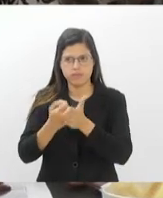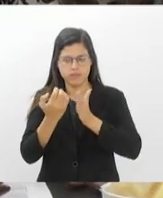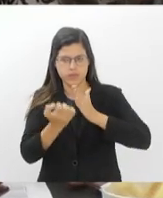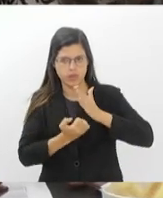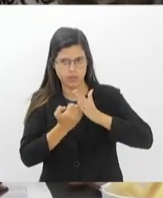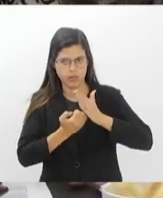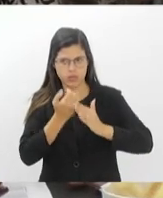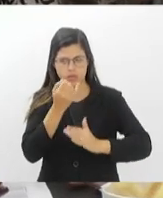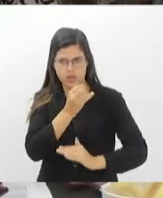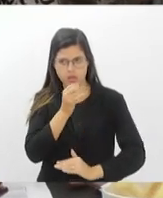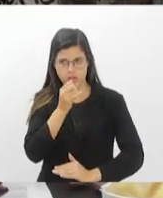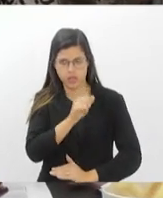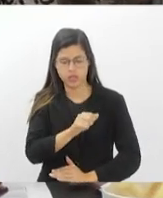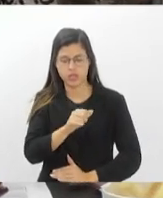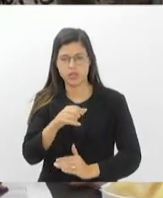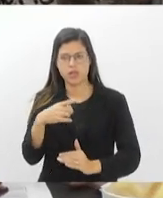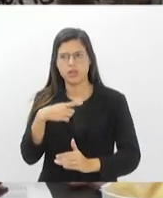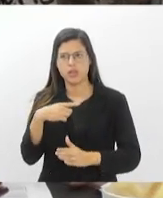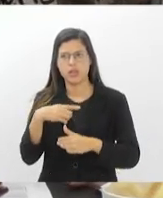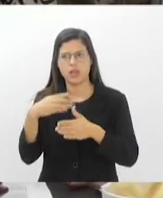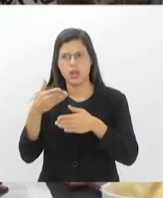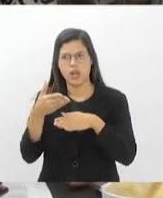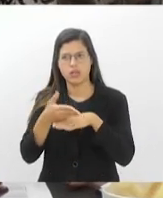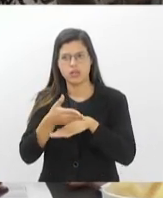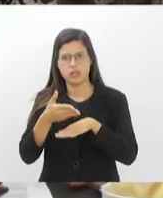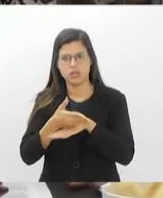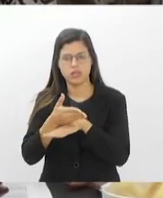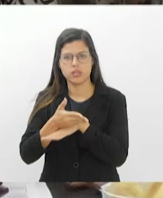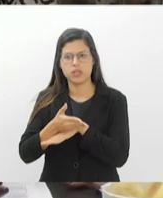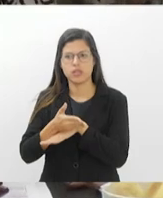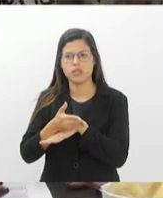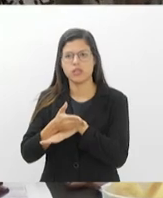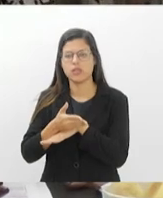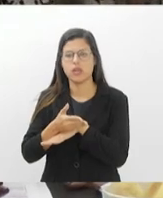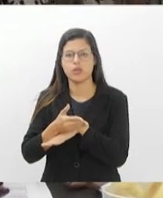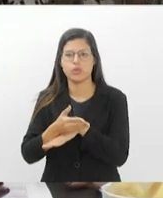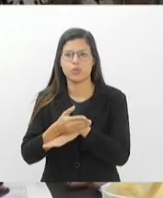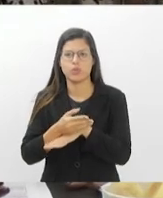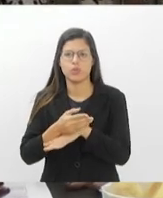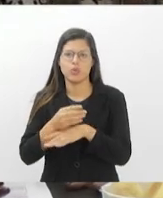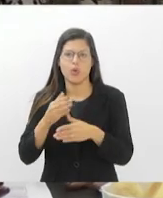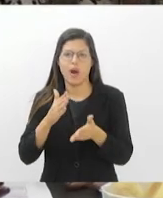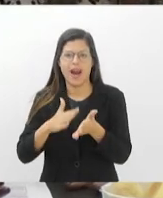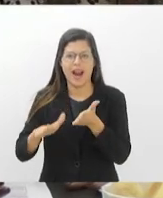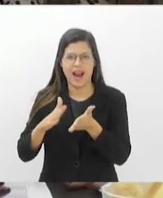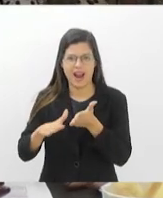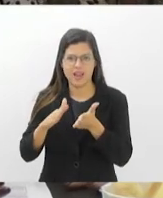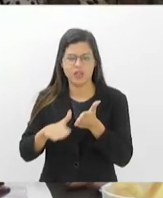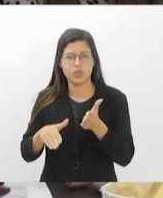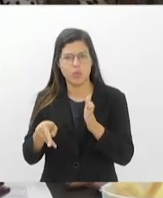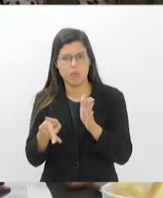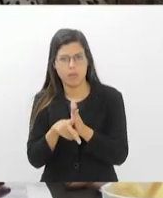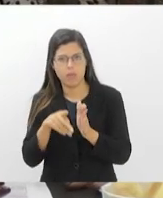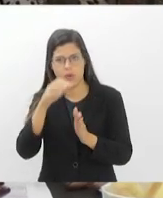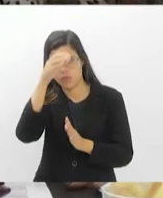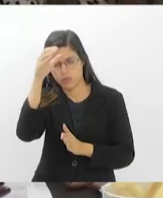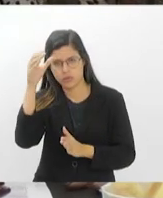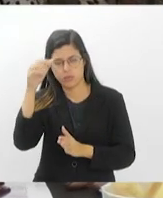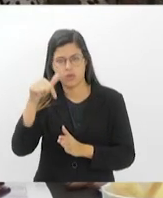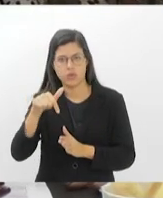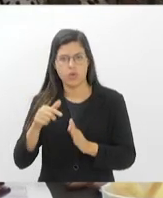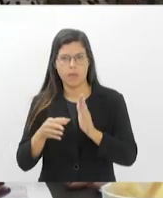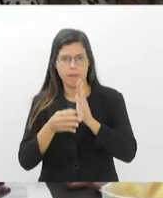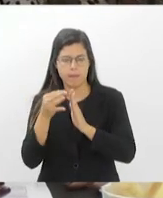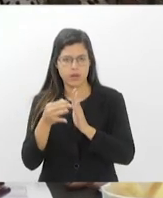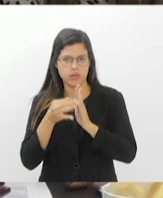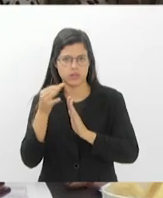a disponibilizarem acesso para acompanhamento do consumo em tempo real pelo consumidor. O parecer é pela constitucionalidade